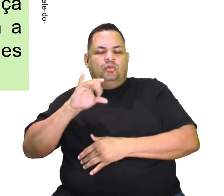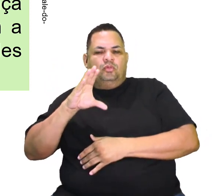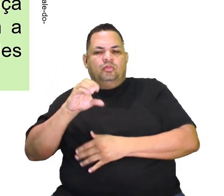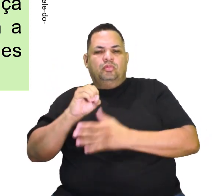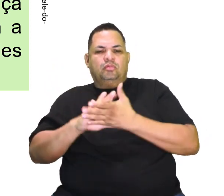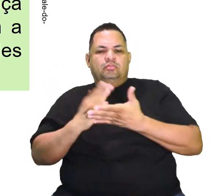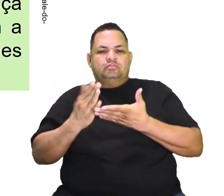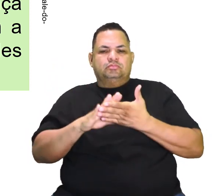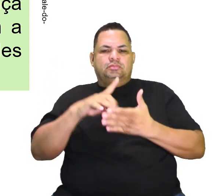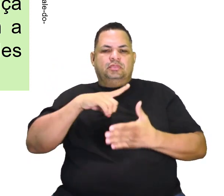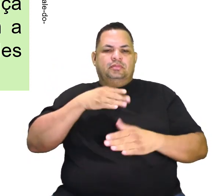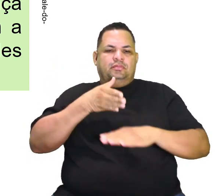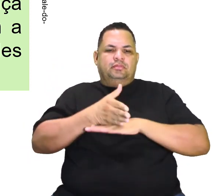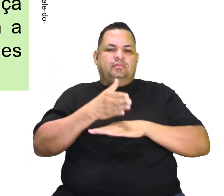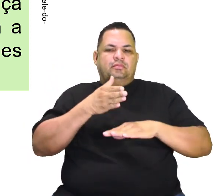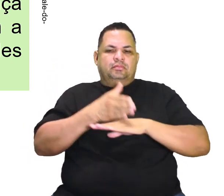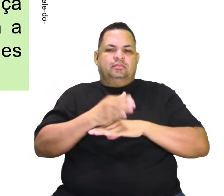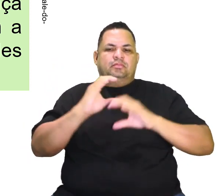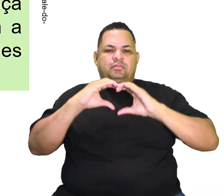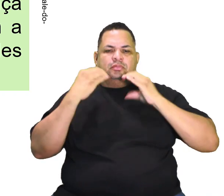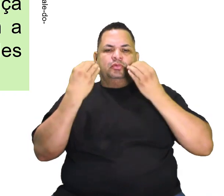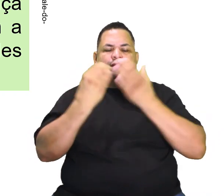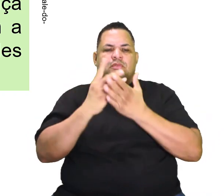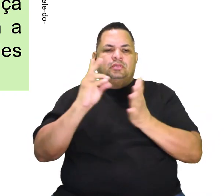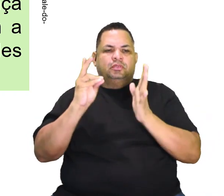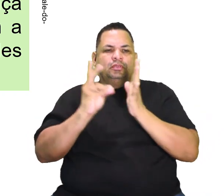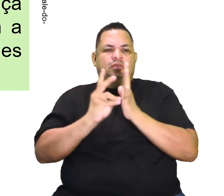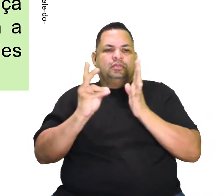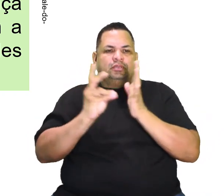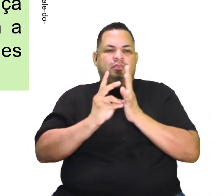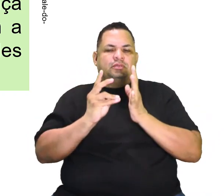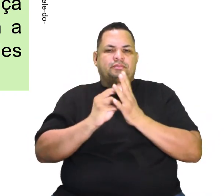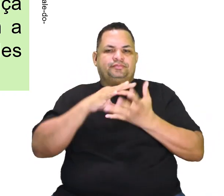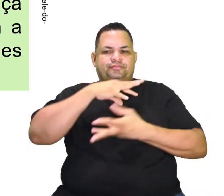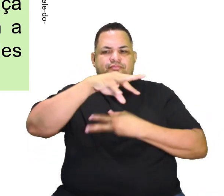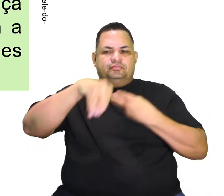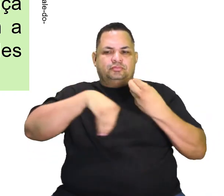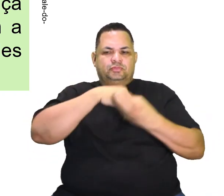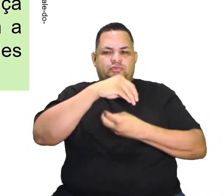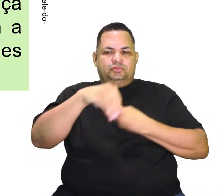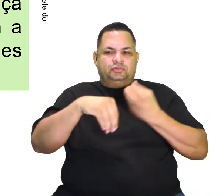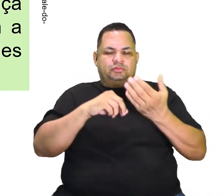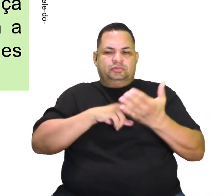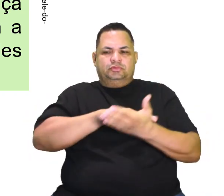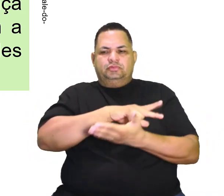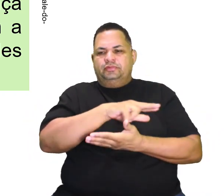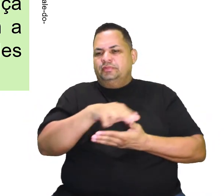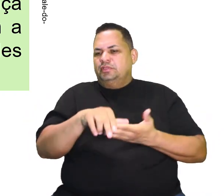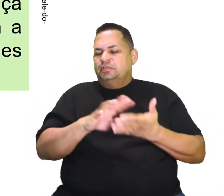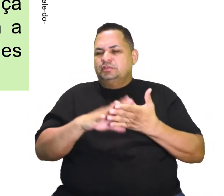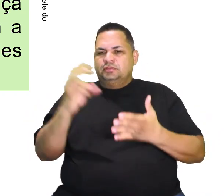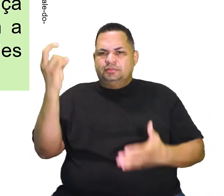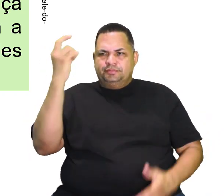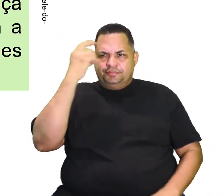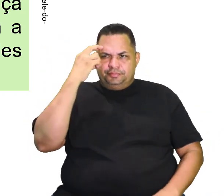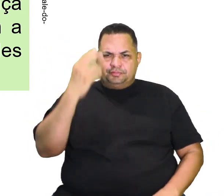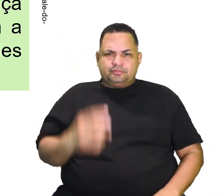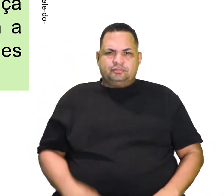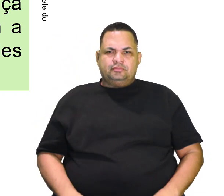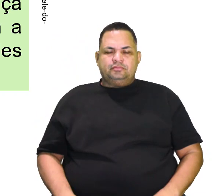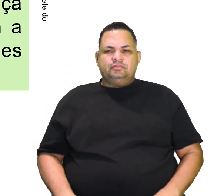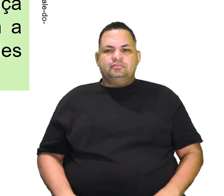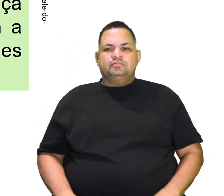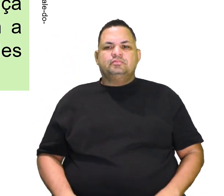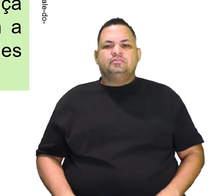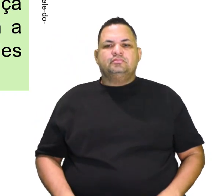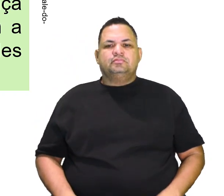E conta com participação de comunidades indígenas. Então, mistura aí de várias culturas, certo?